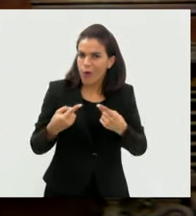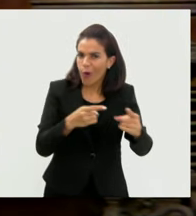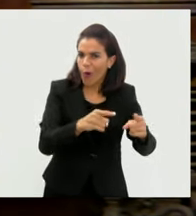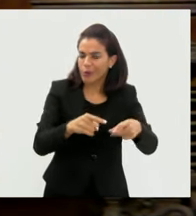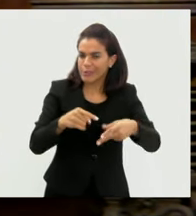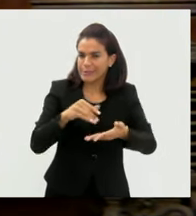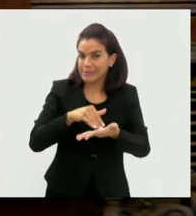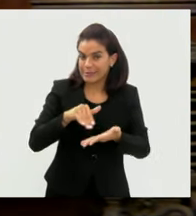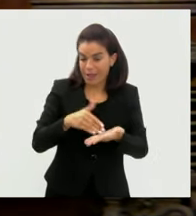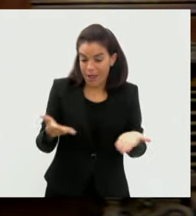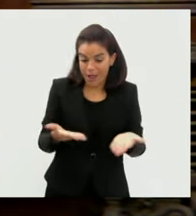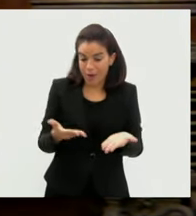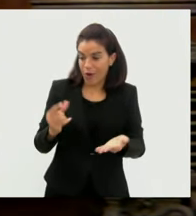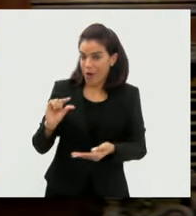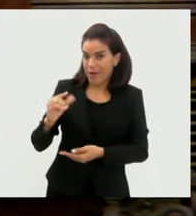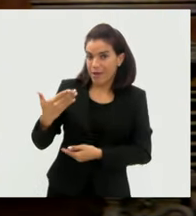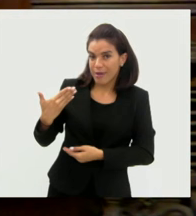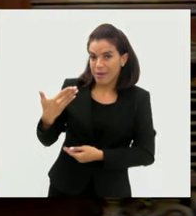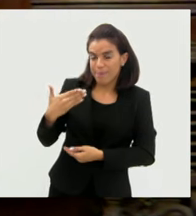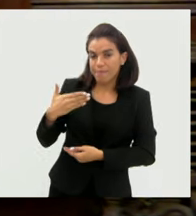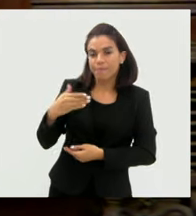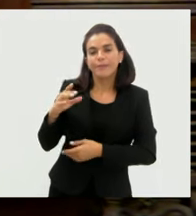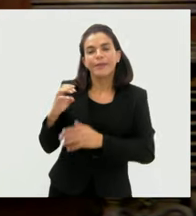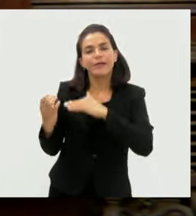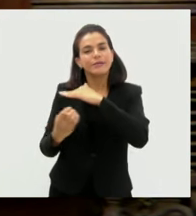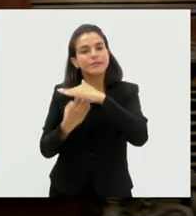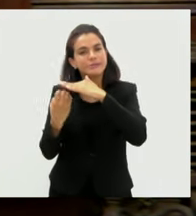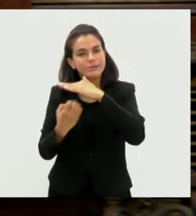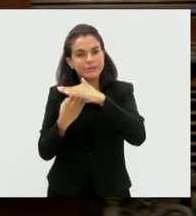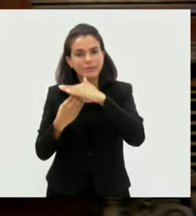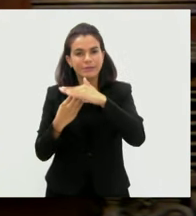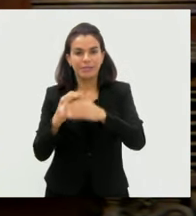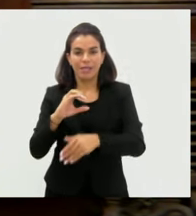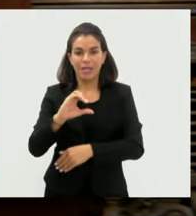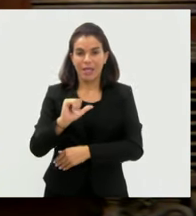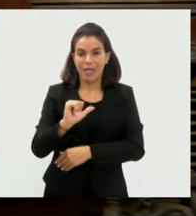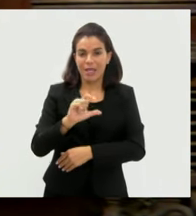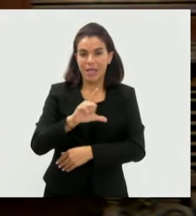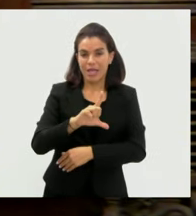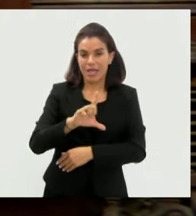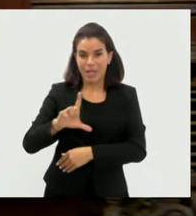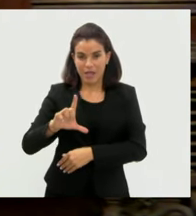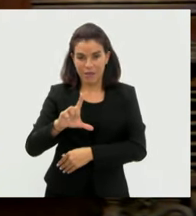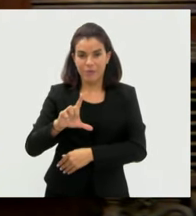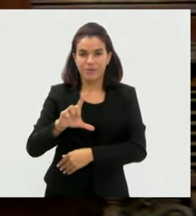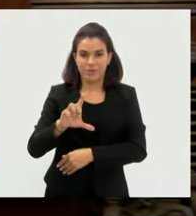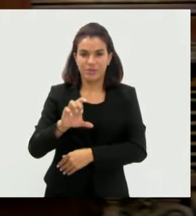agora, presidente, a empresa Caule e Seiva Alimentação